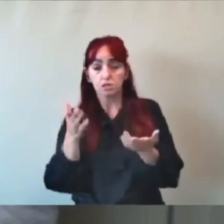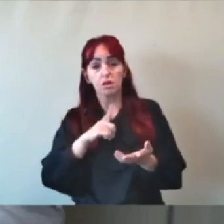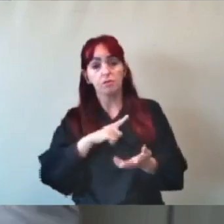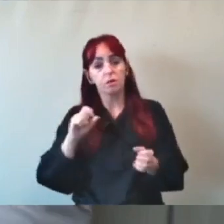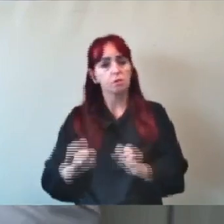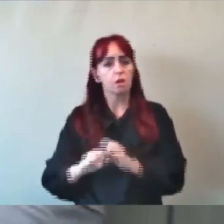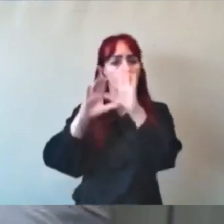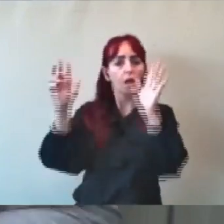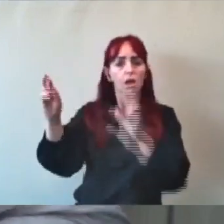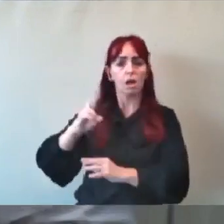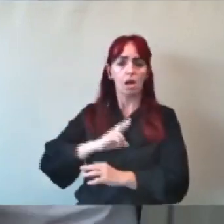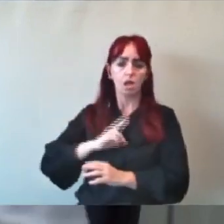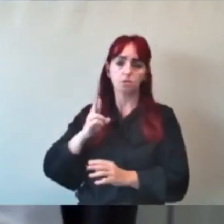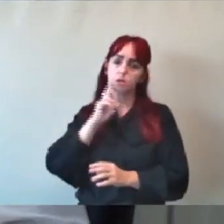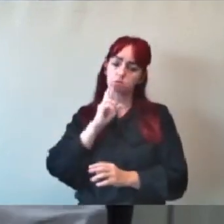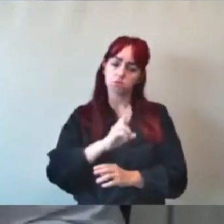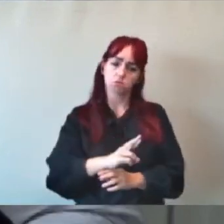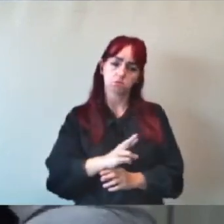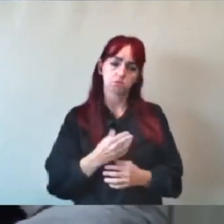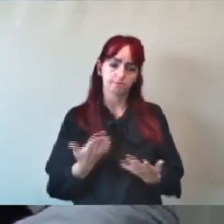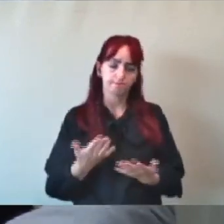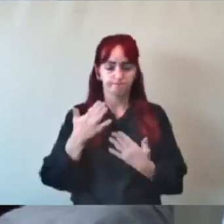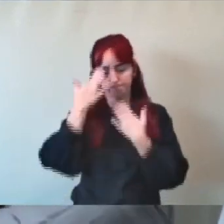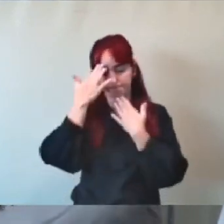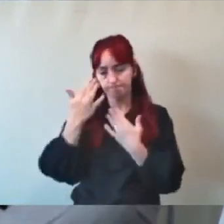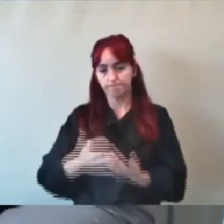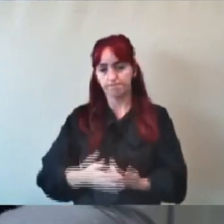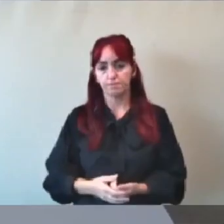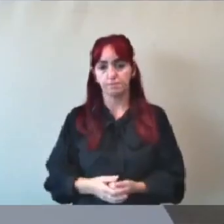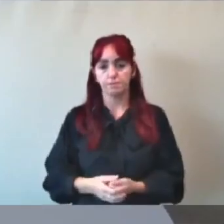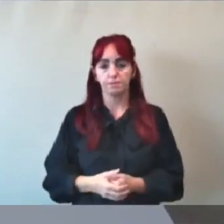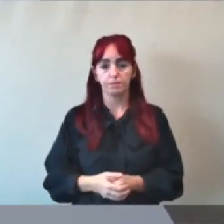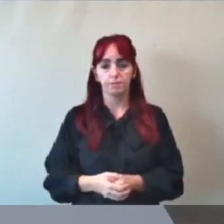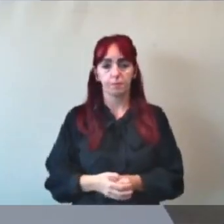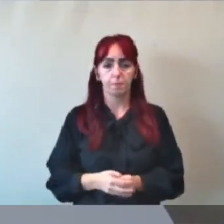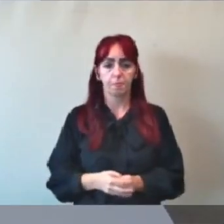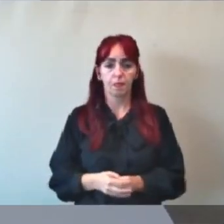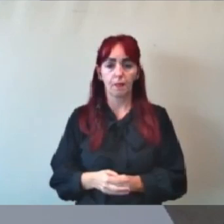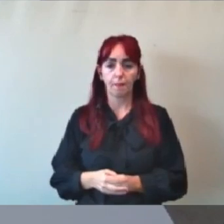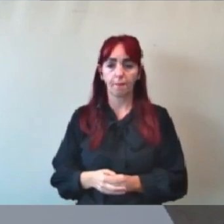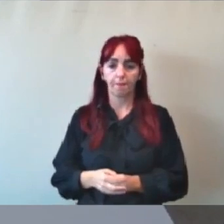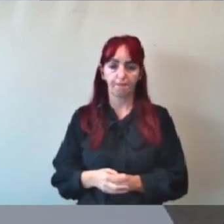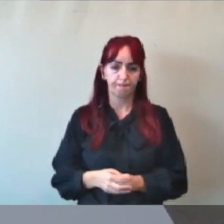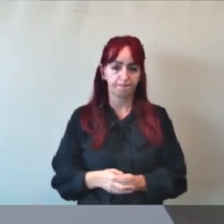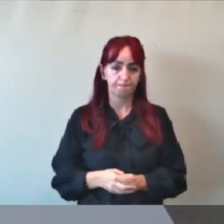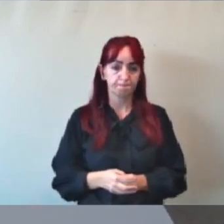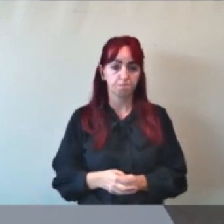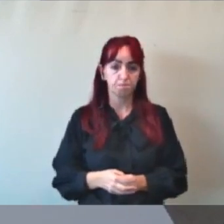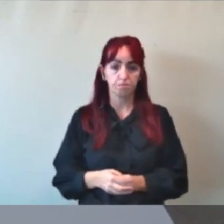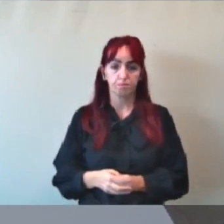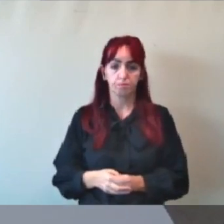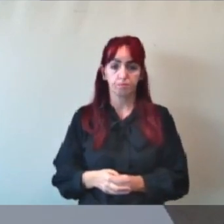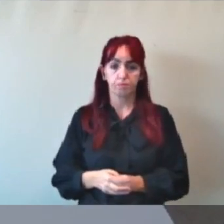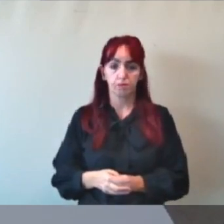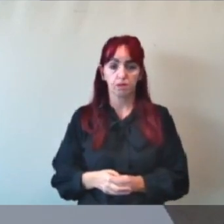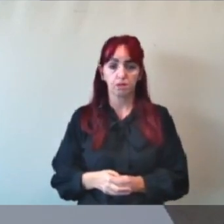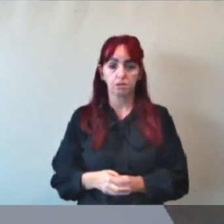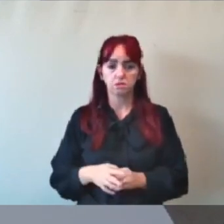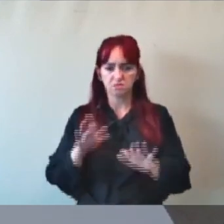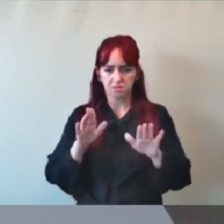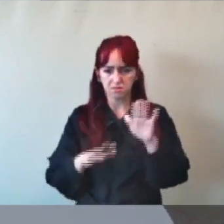que nos solicitou. Obrigado. Será que se fosse da base, a resposta seria diferente? A